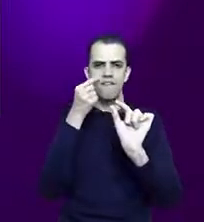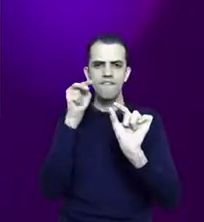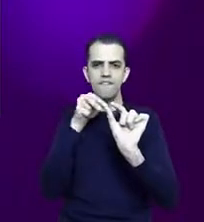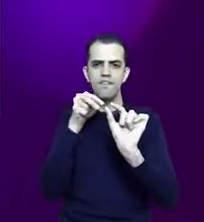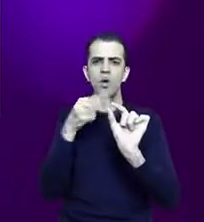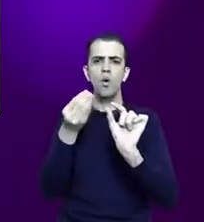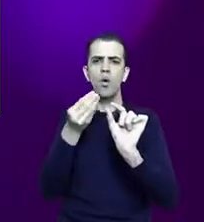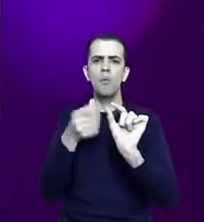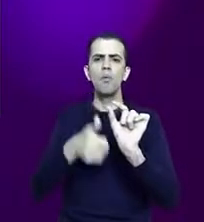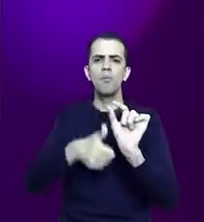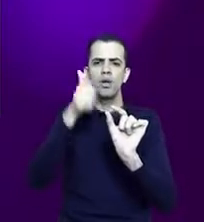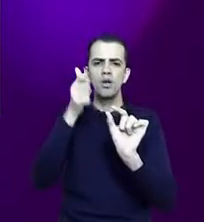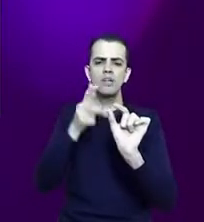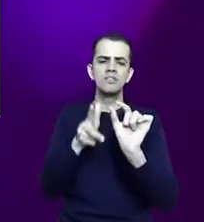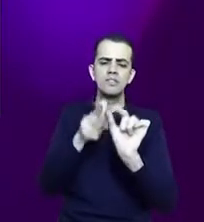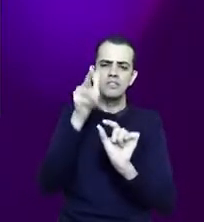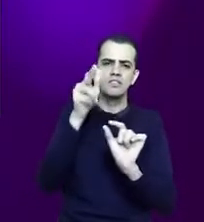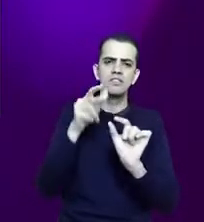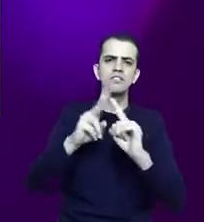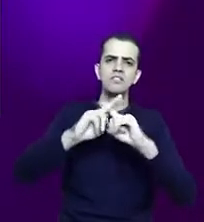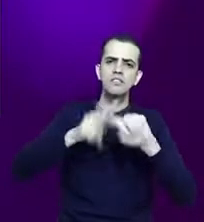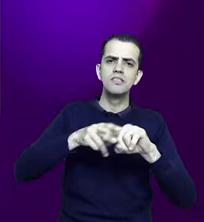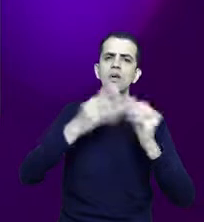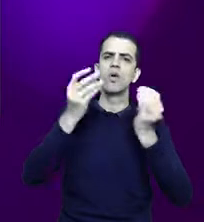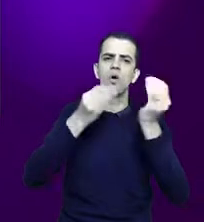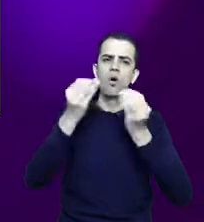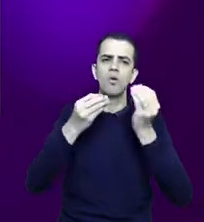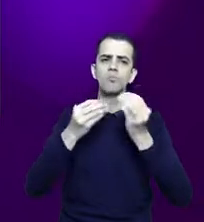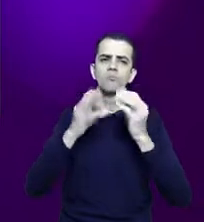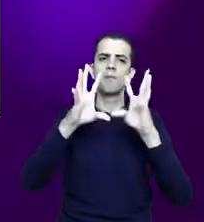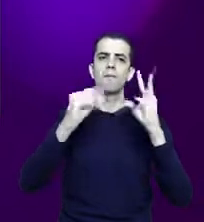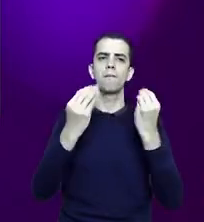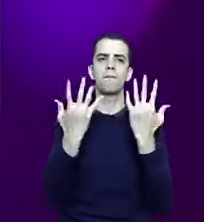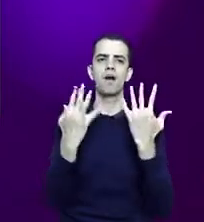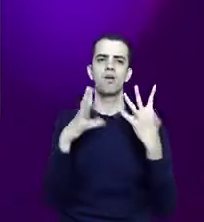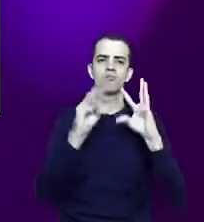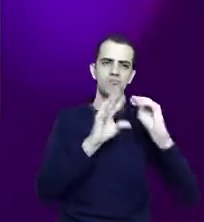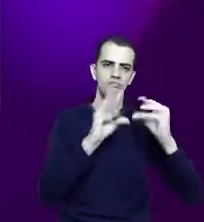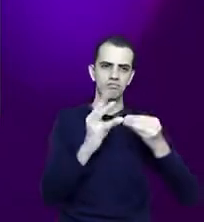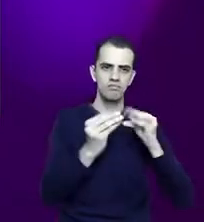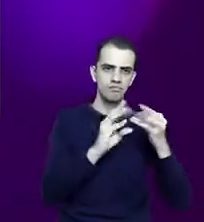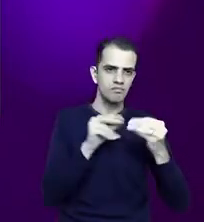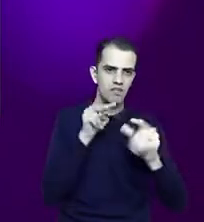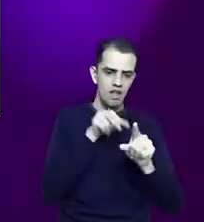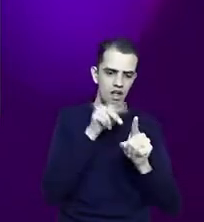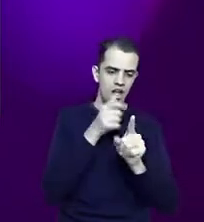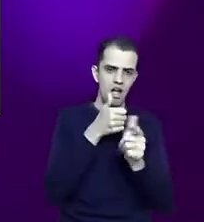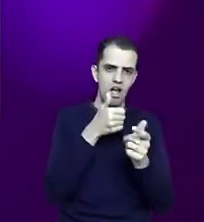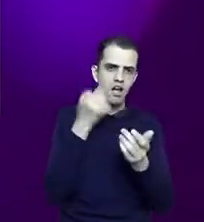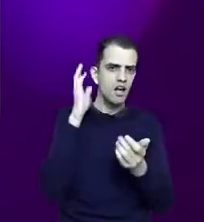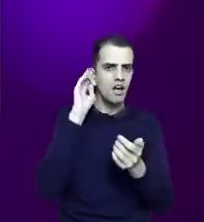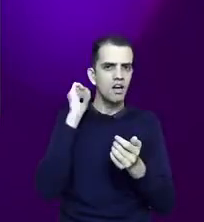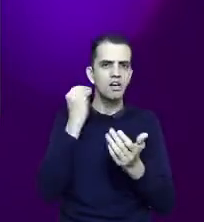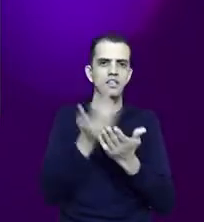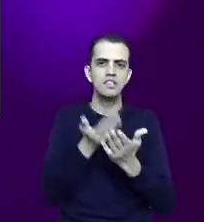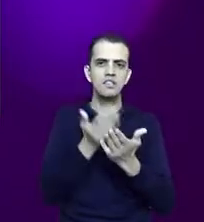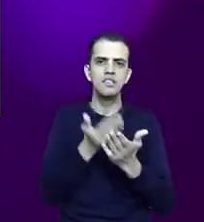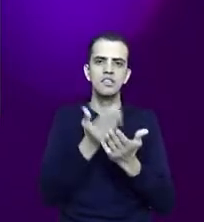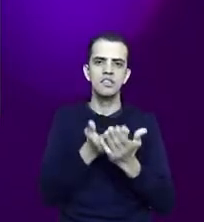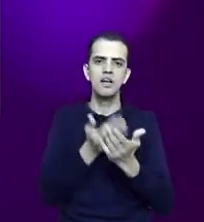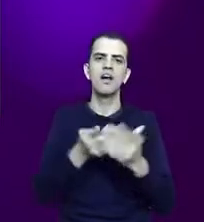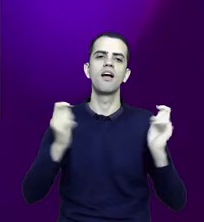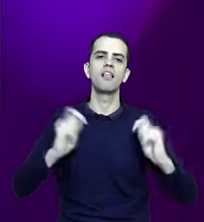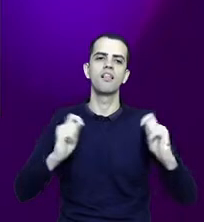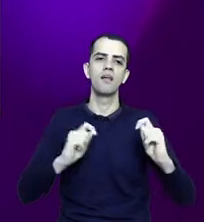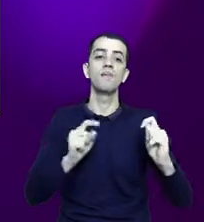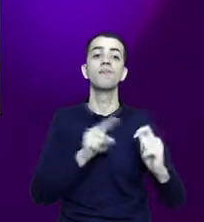de osteotomia, a melhor forma de correção, que nos permite, né, com esse método, né, a gente gera um arquivo